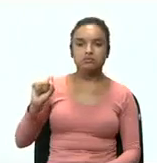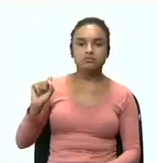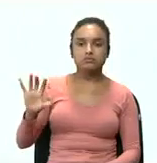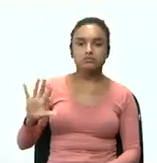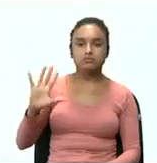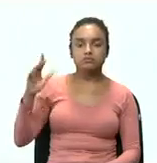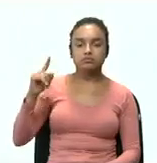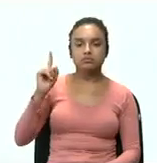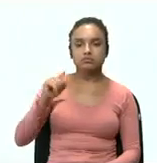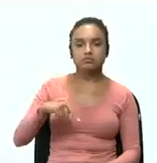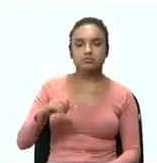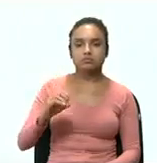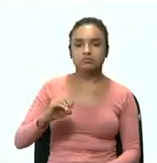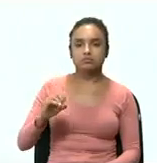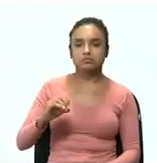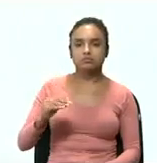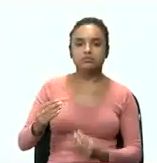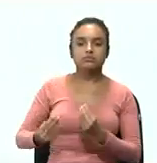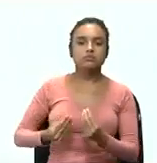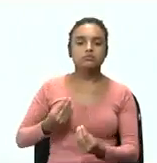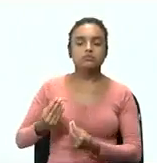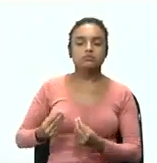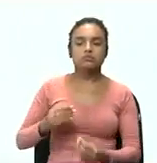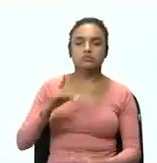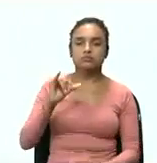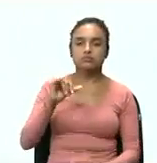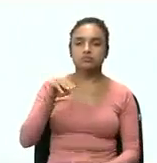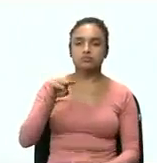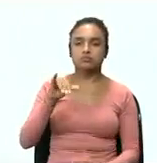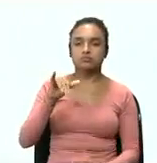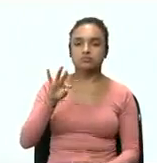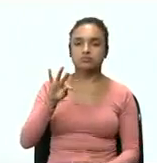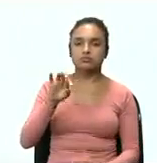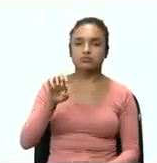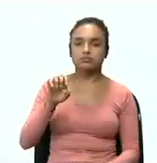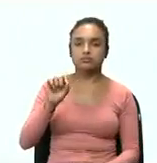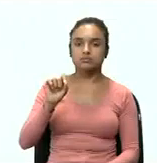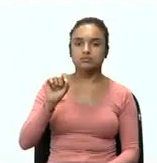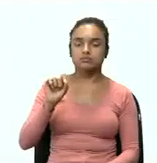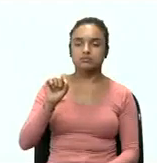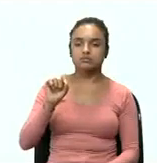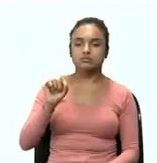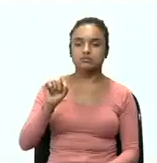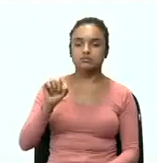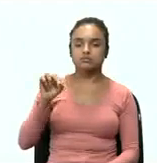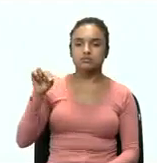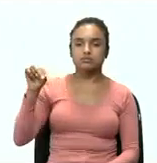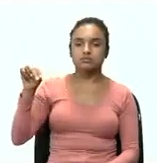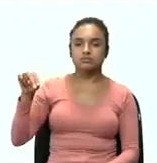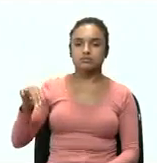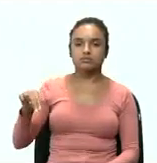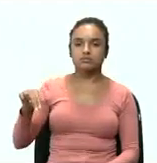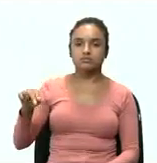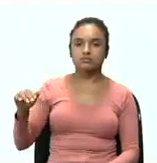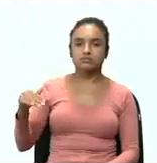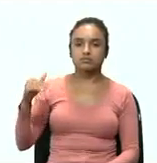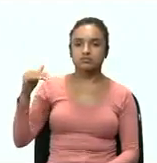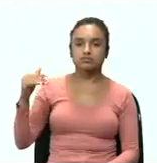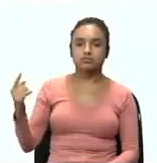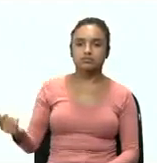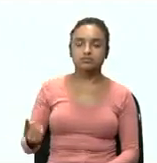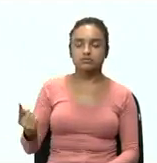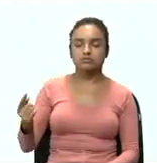Deu zero. Então, como o limite de n tendendo ao